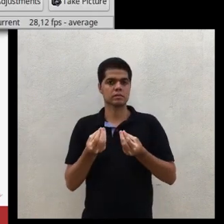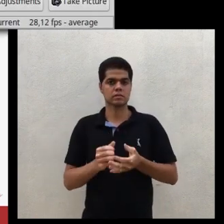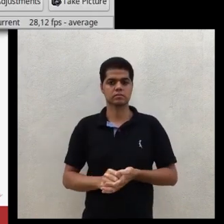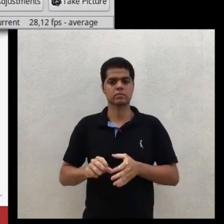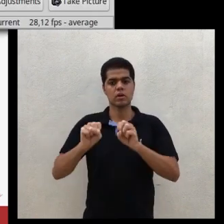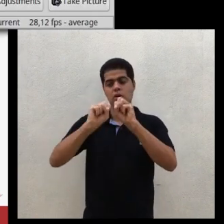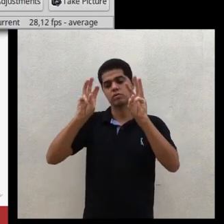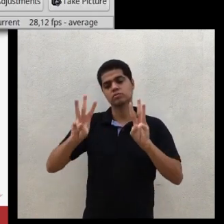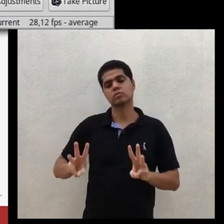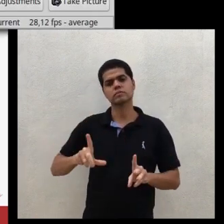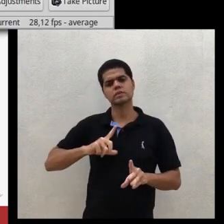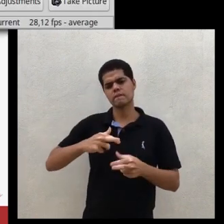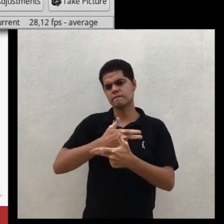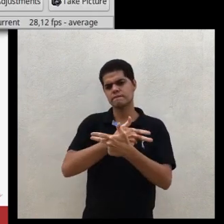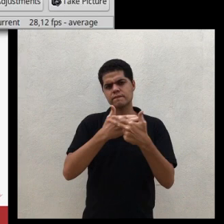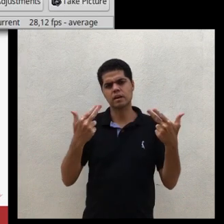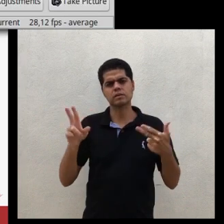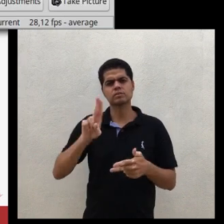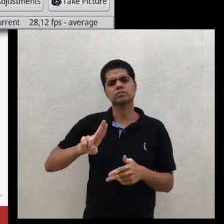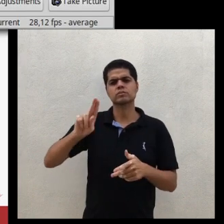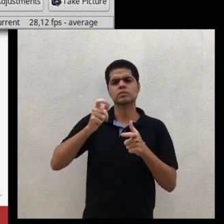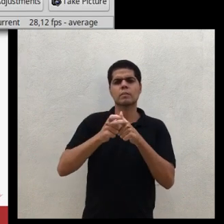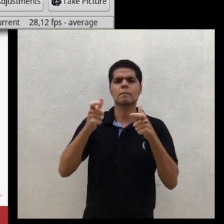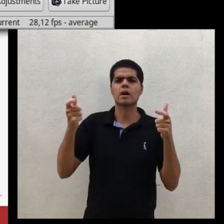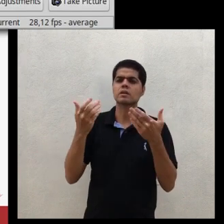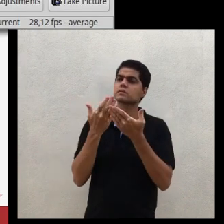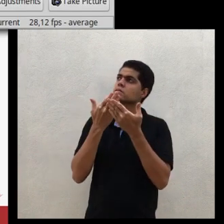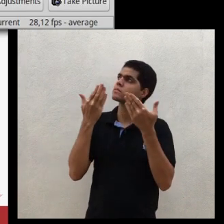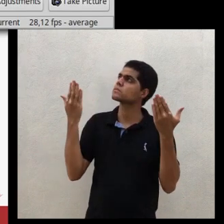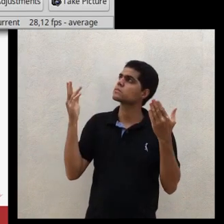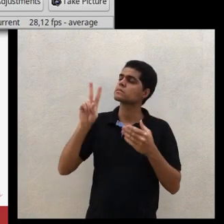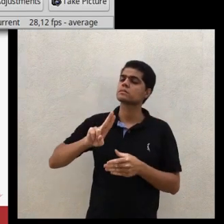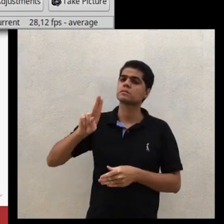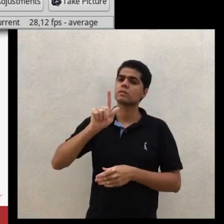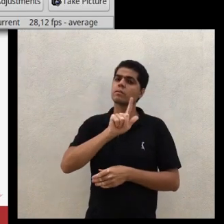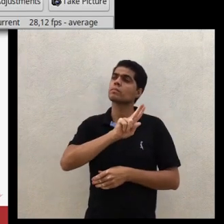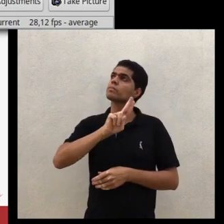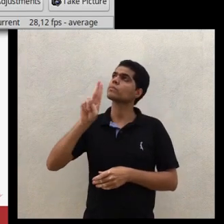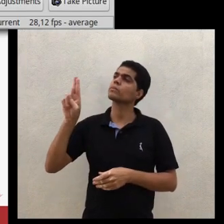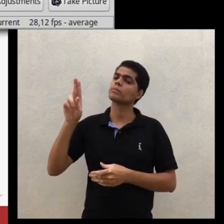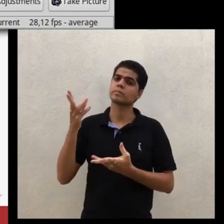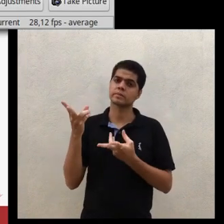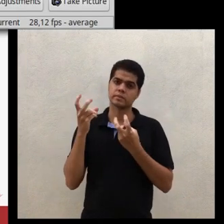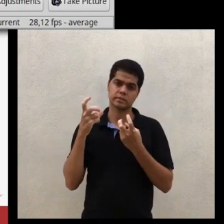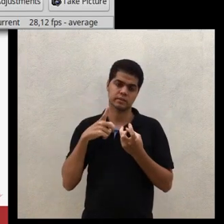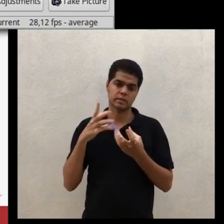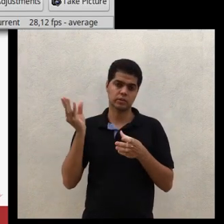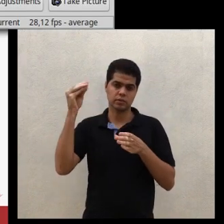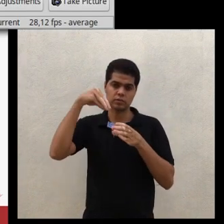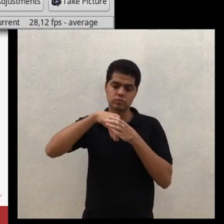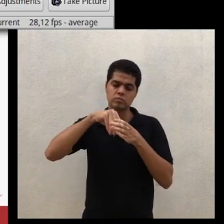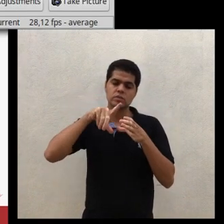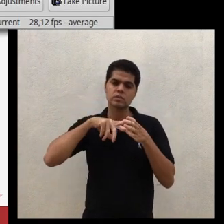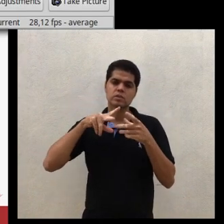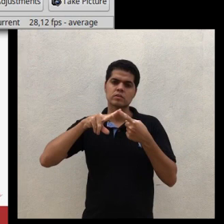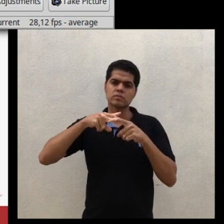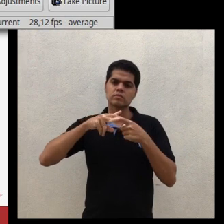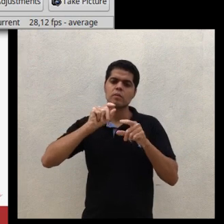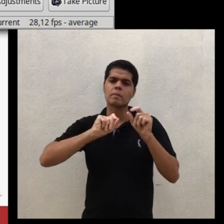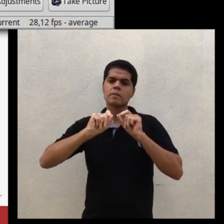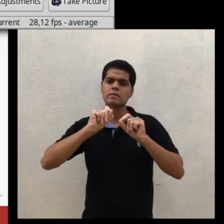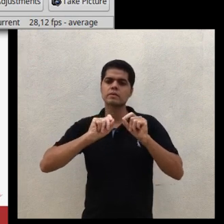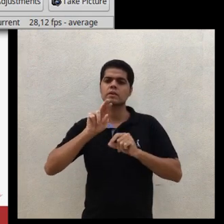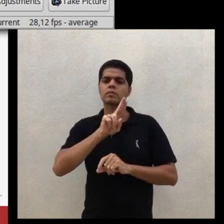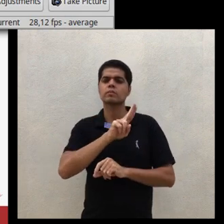tem vários softwares. O mais usado é esse aqui, ó, tá? Que é o MATLAB. Dentro dele tem uma ferramenta